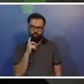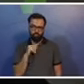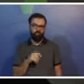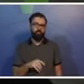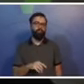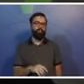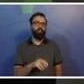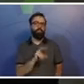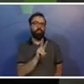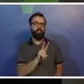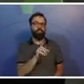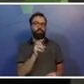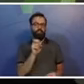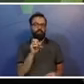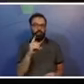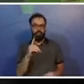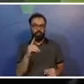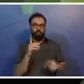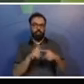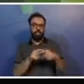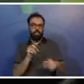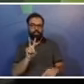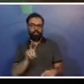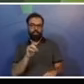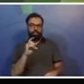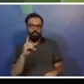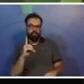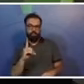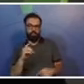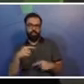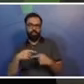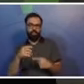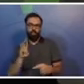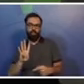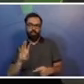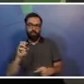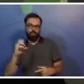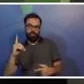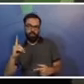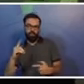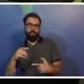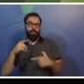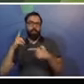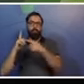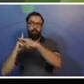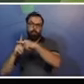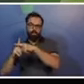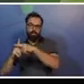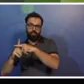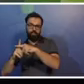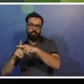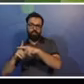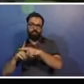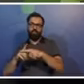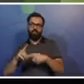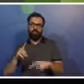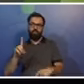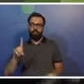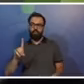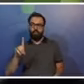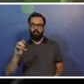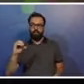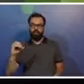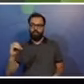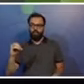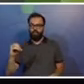2D mais 2D, 4D, ok? Mais o 10 desce, já que